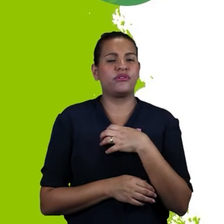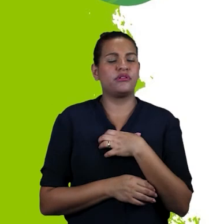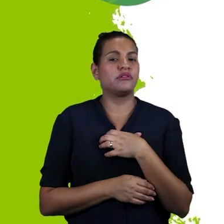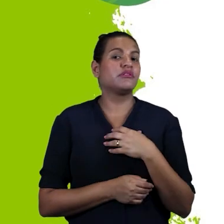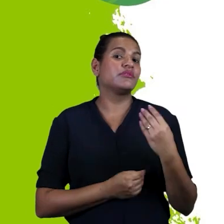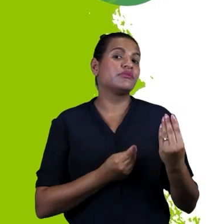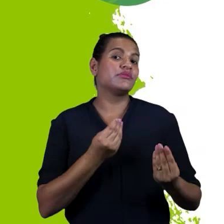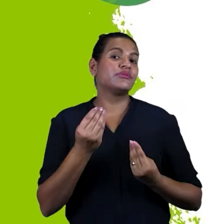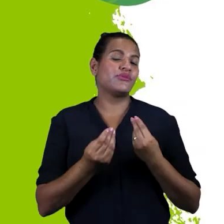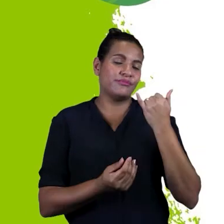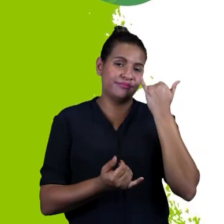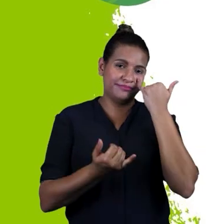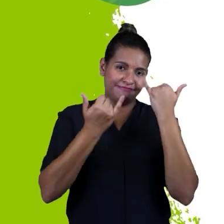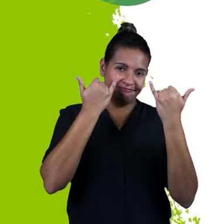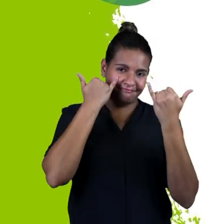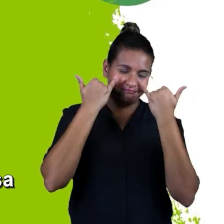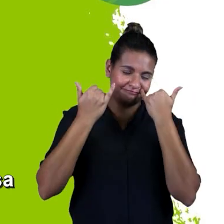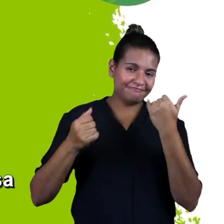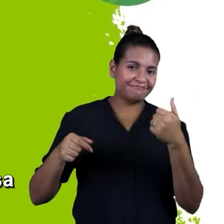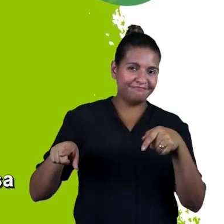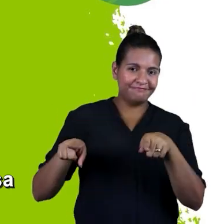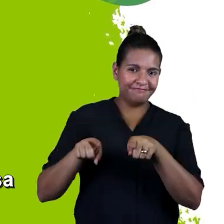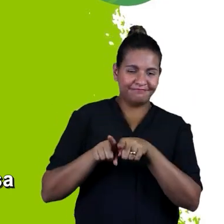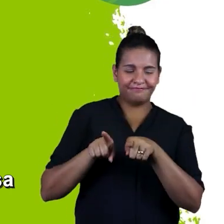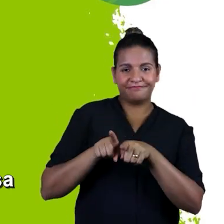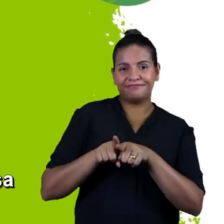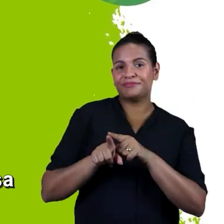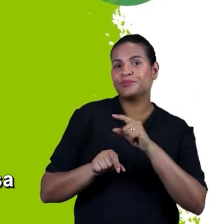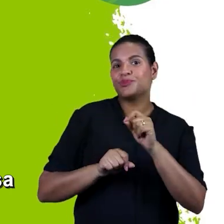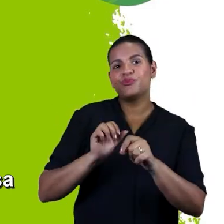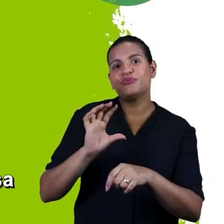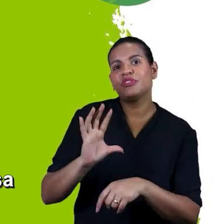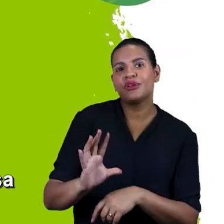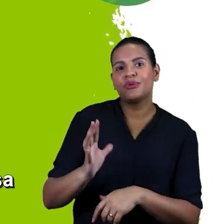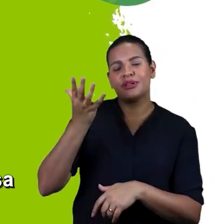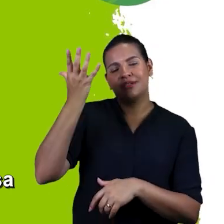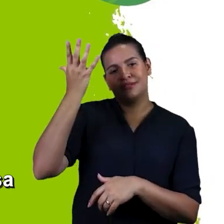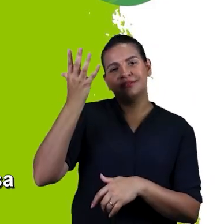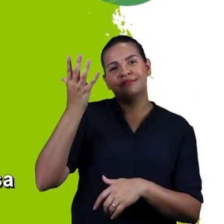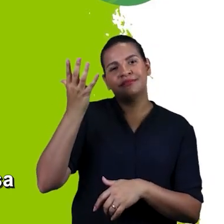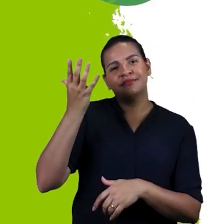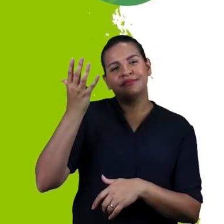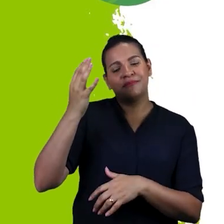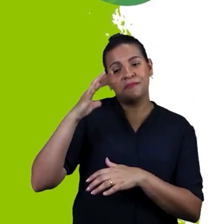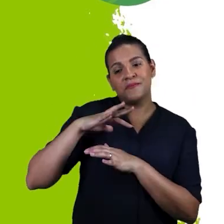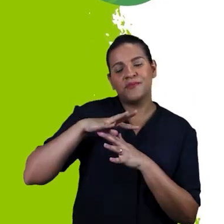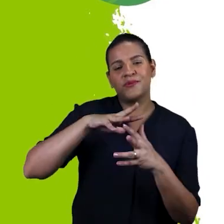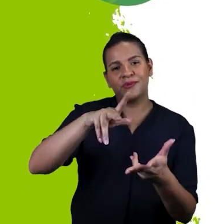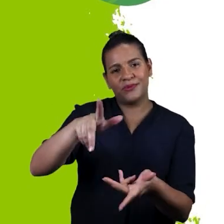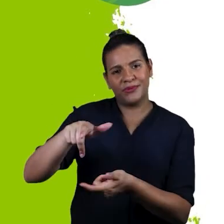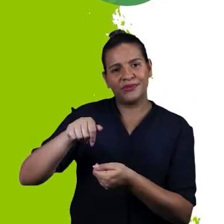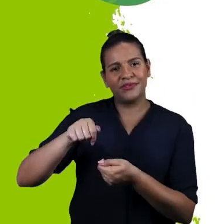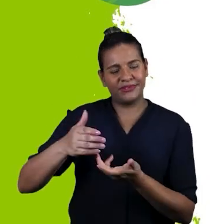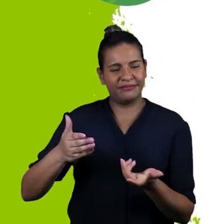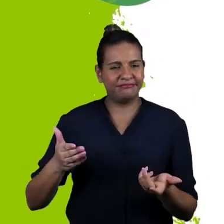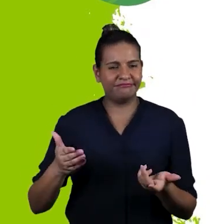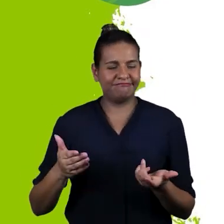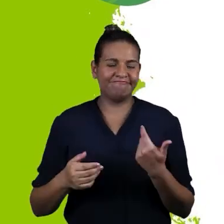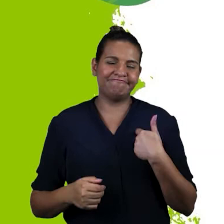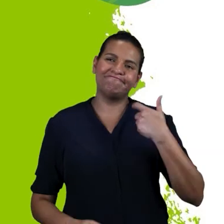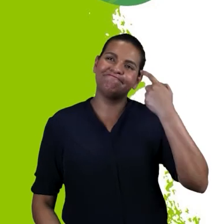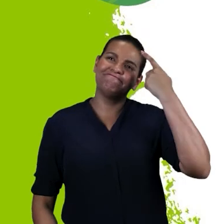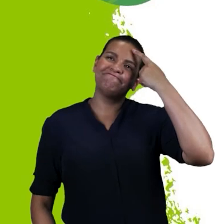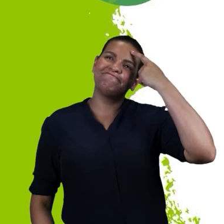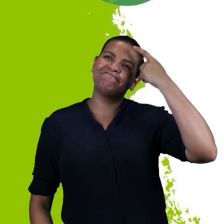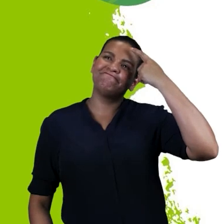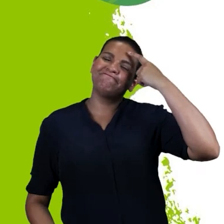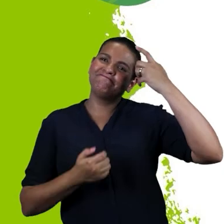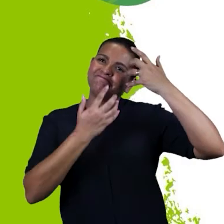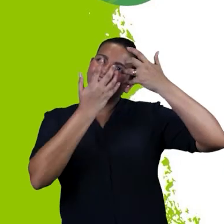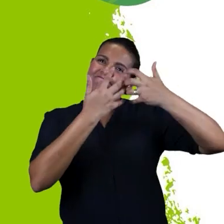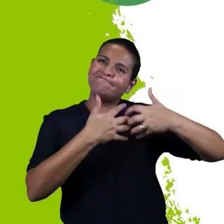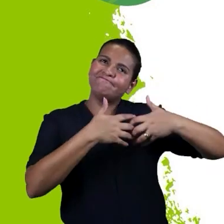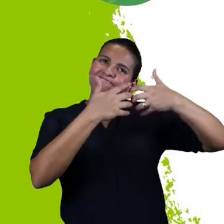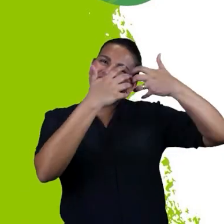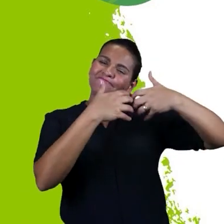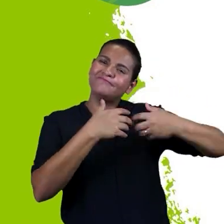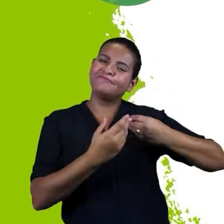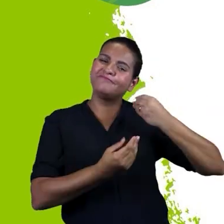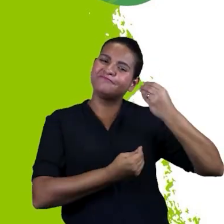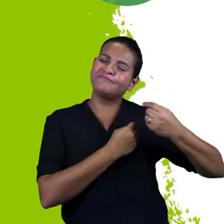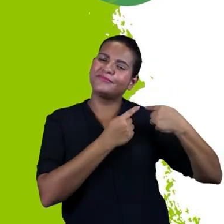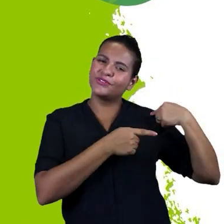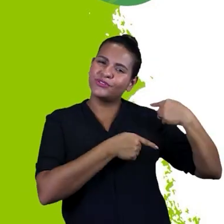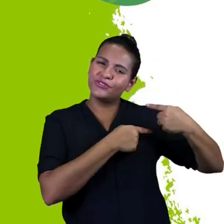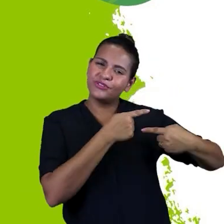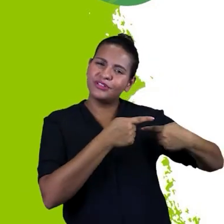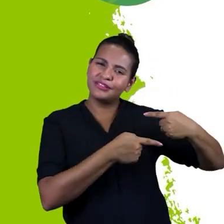nas nossas relações, assim, mas na forma que a gente acessa as informações do que está acontecendo com o mundo. Que nem isso me